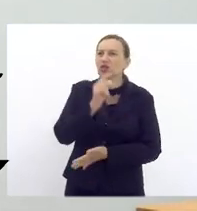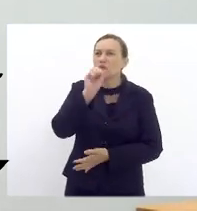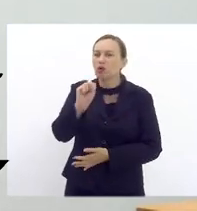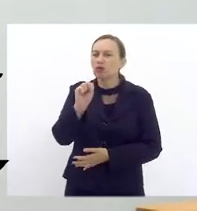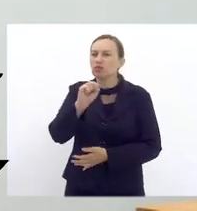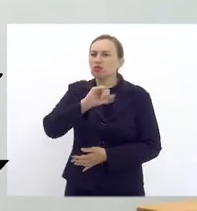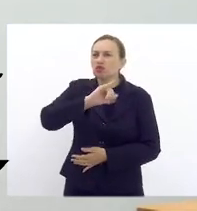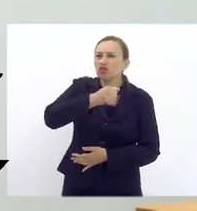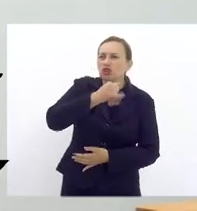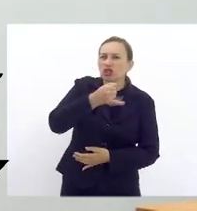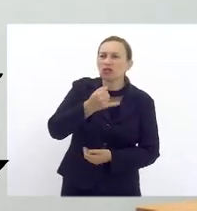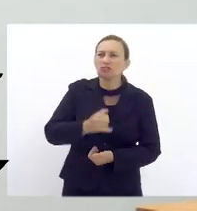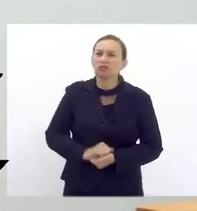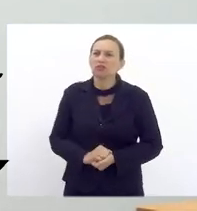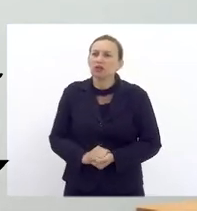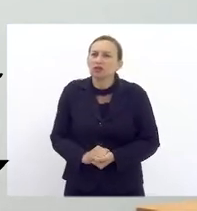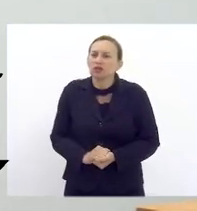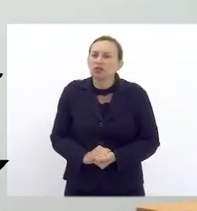Janeiro